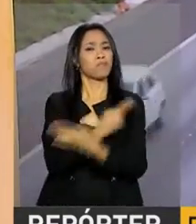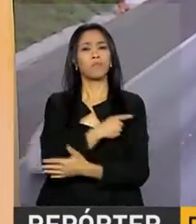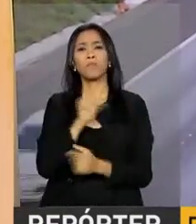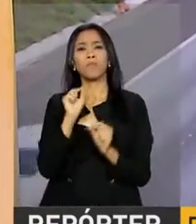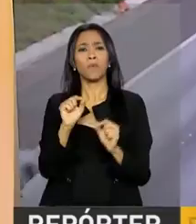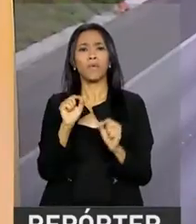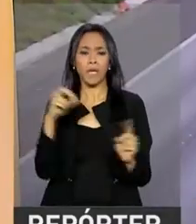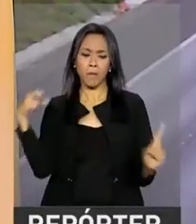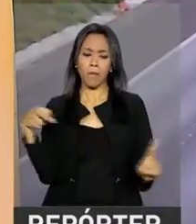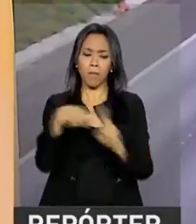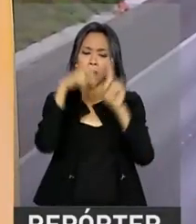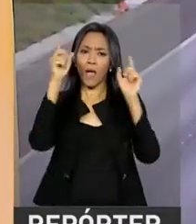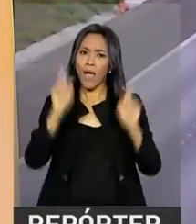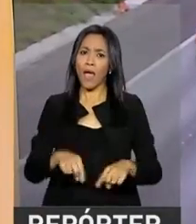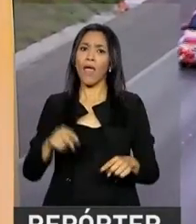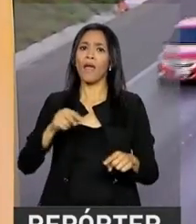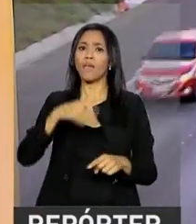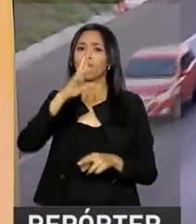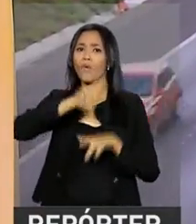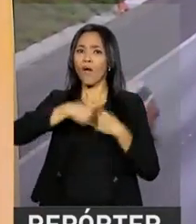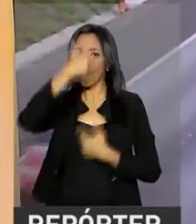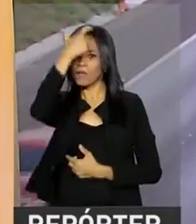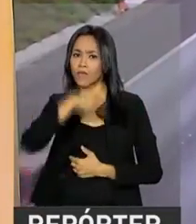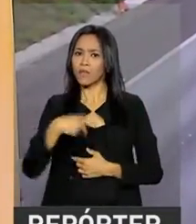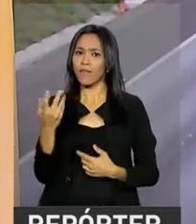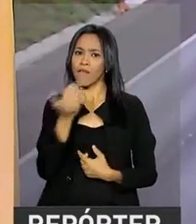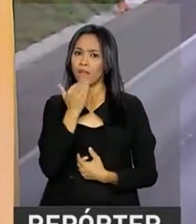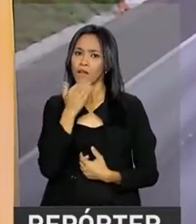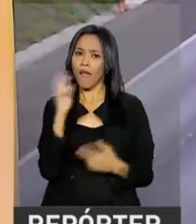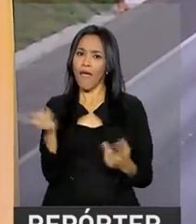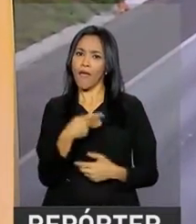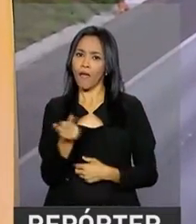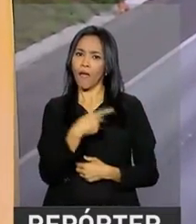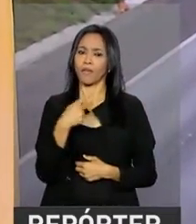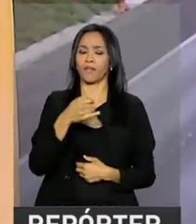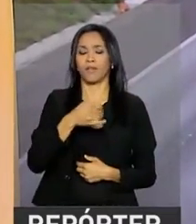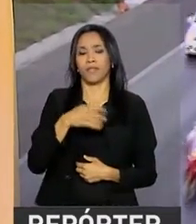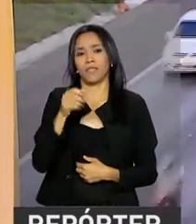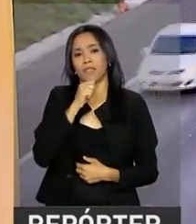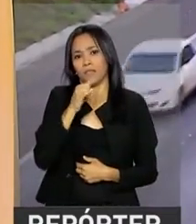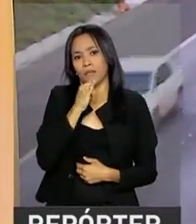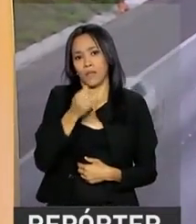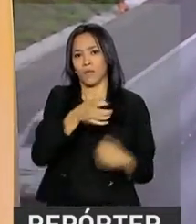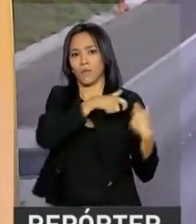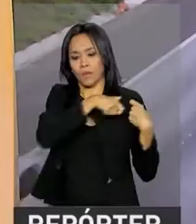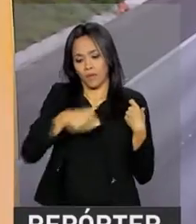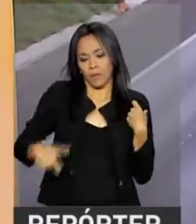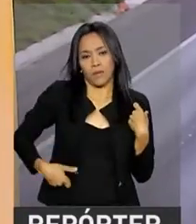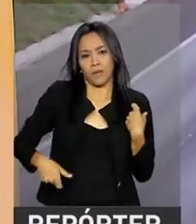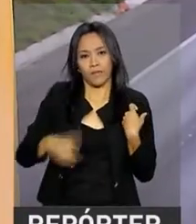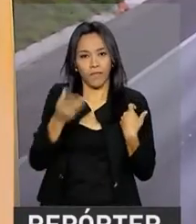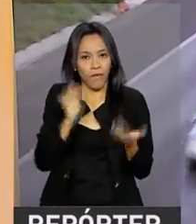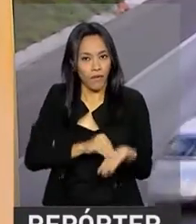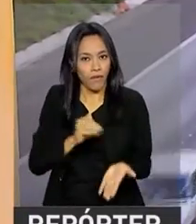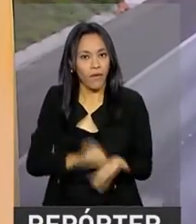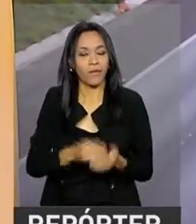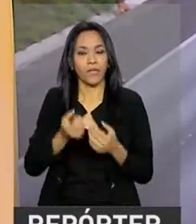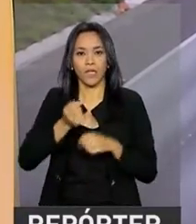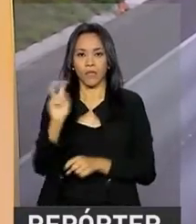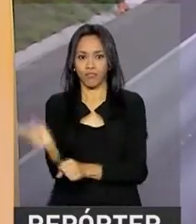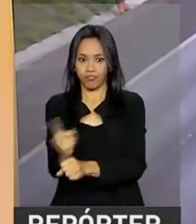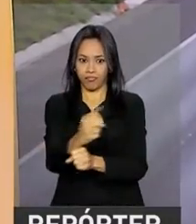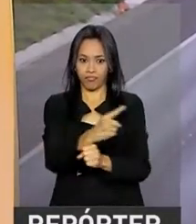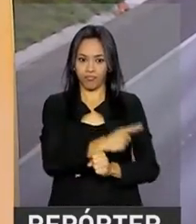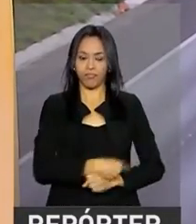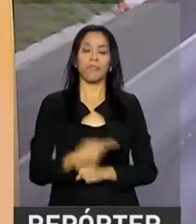graves são as condutas erradas dos motoristas ao volante, como, por exemplo, a falta do cinto de segurança, o excesso de velocidade e o uso